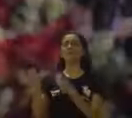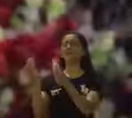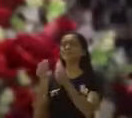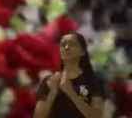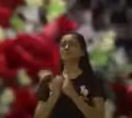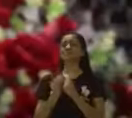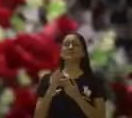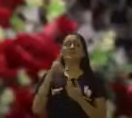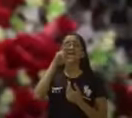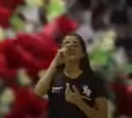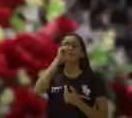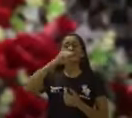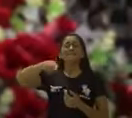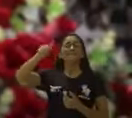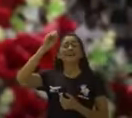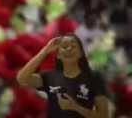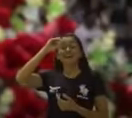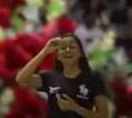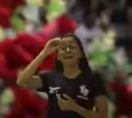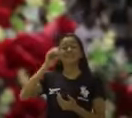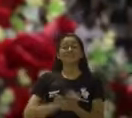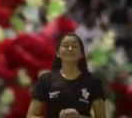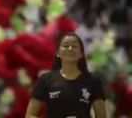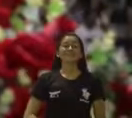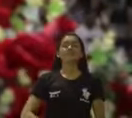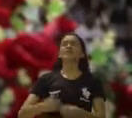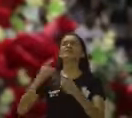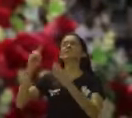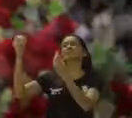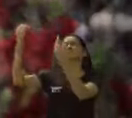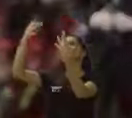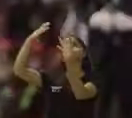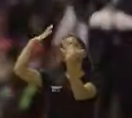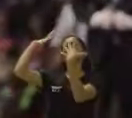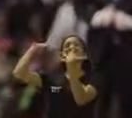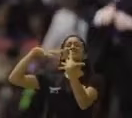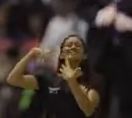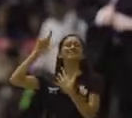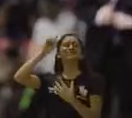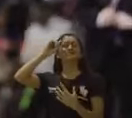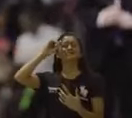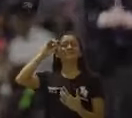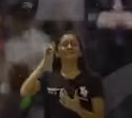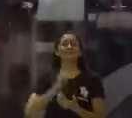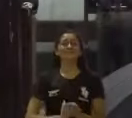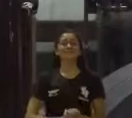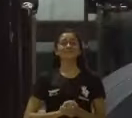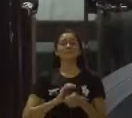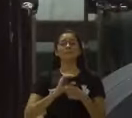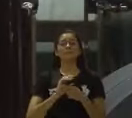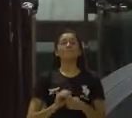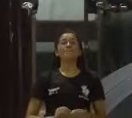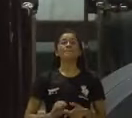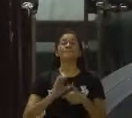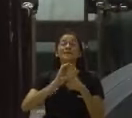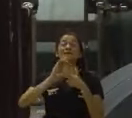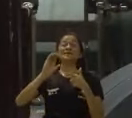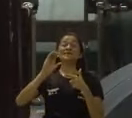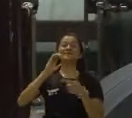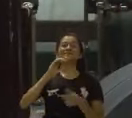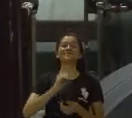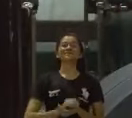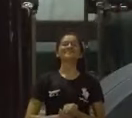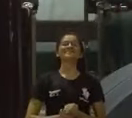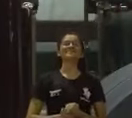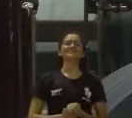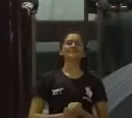fortalecer diariamente? Uma delas é a sua graça, como está em Coríntios, na segunda epístola,